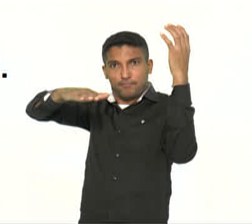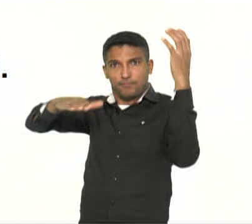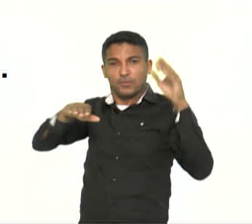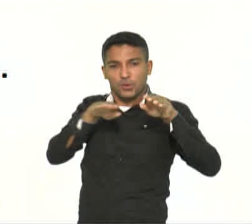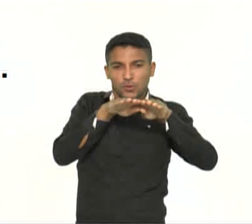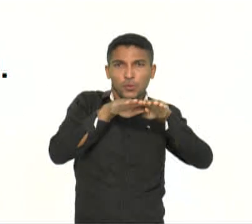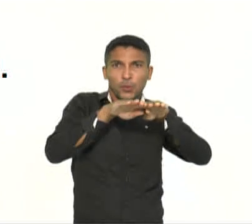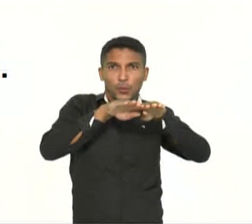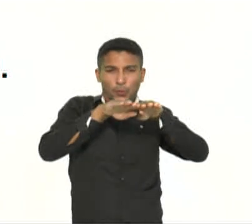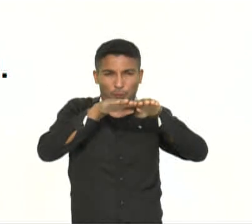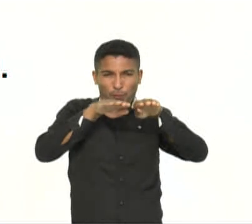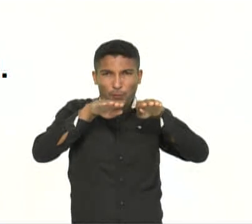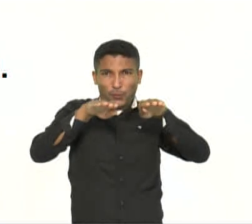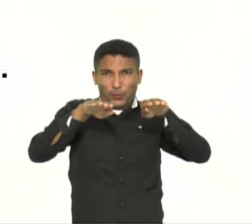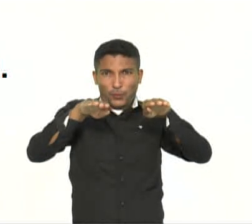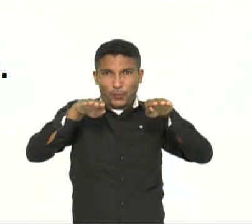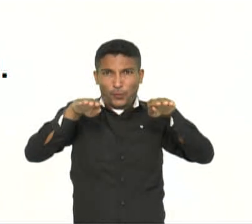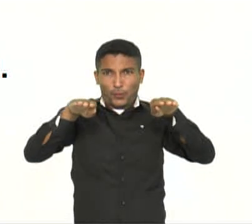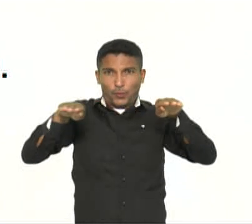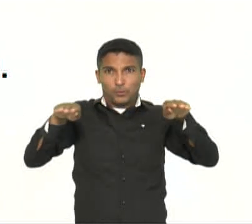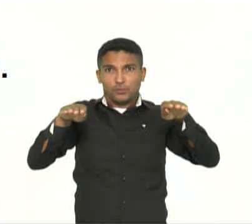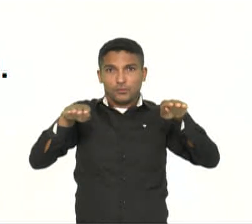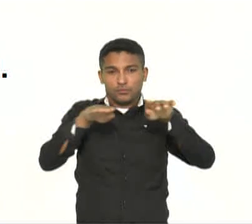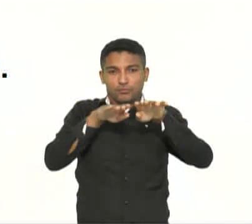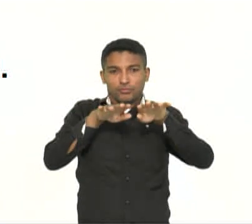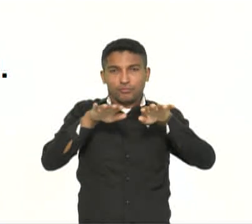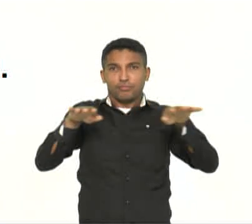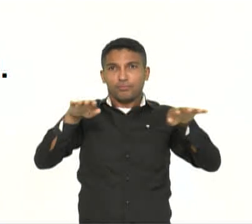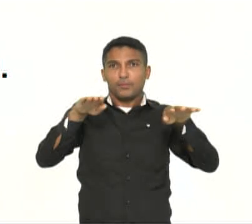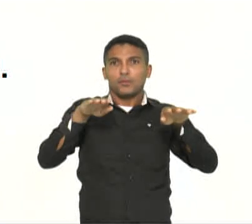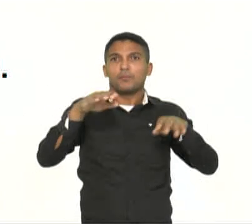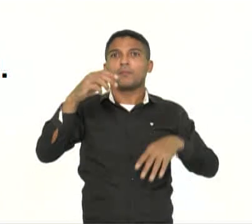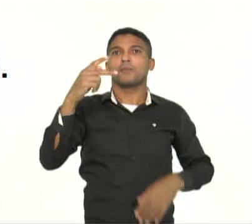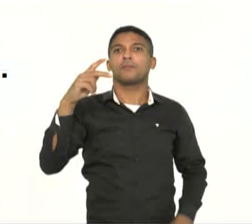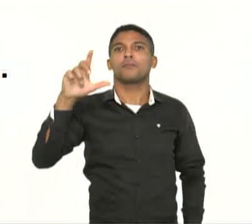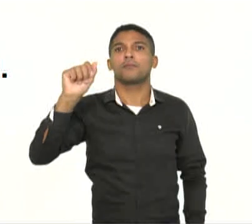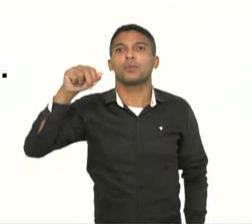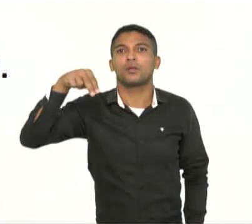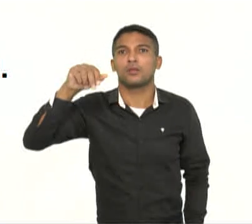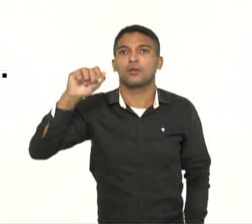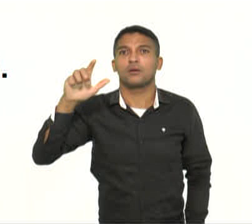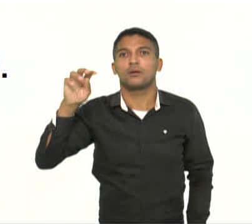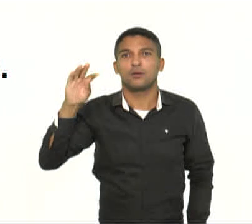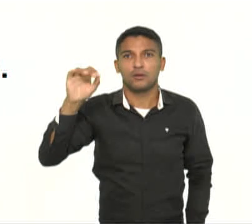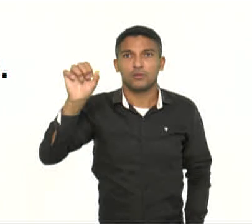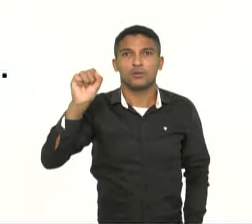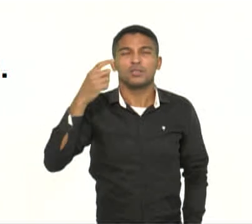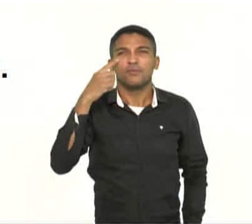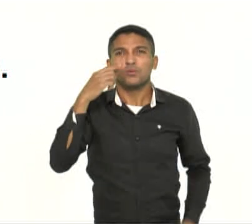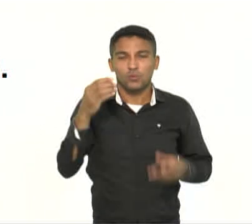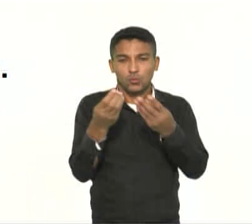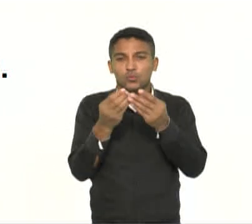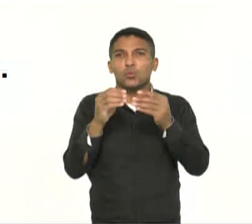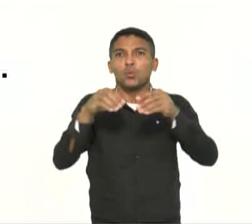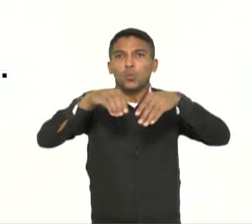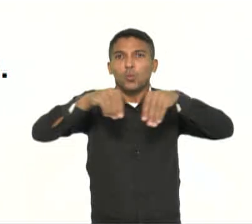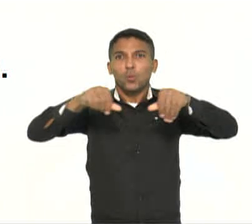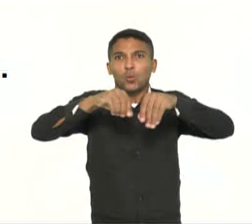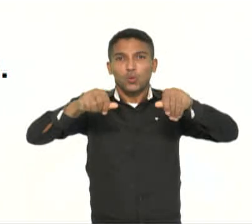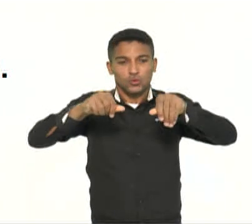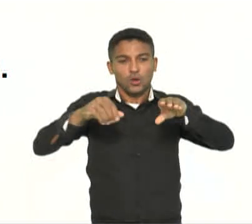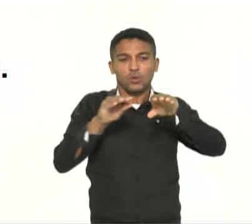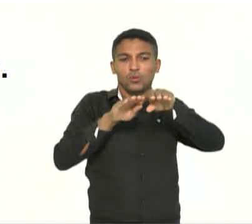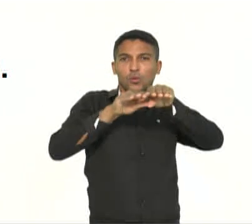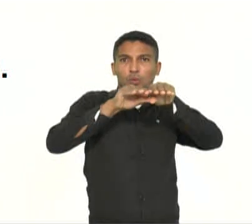de exposição aos processos intempéricos. Ao mesmo tempo, observa-se que estes solos são muito desgastados, tendo passado